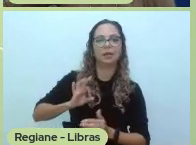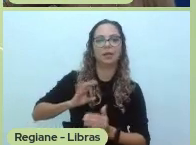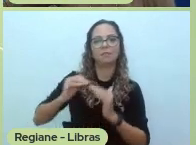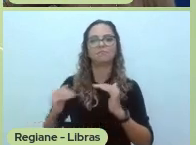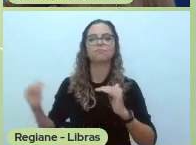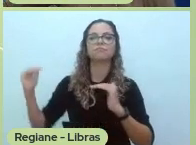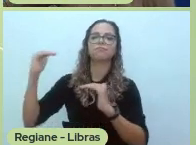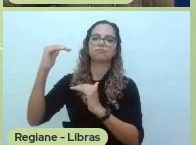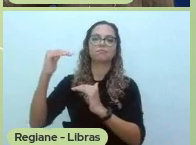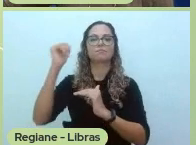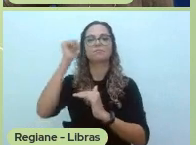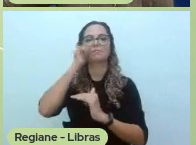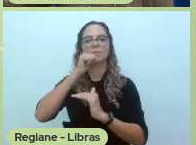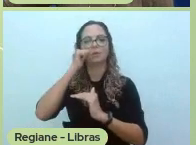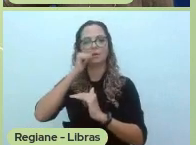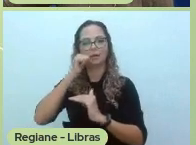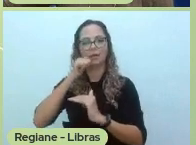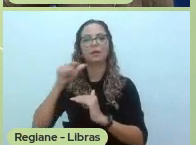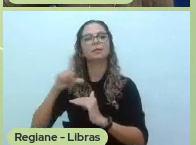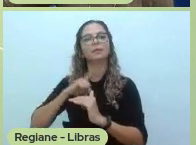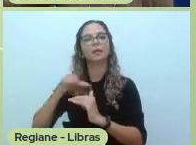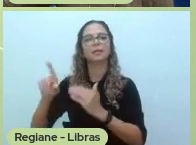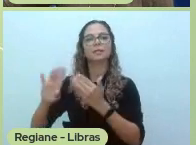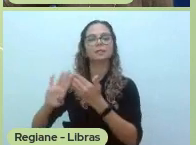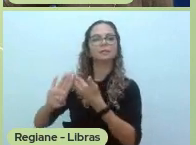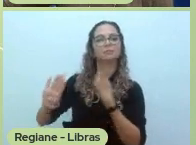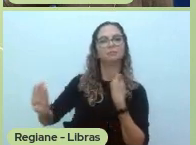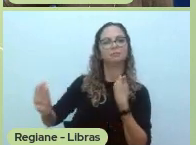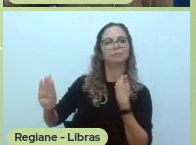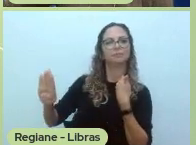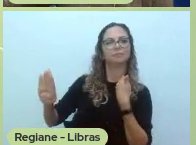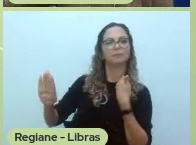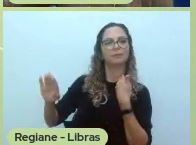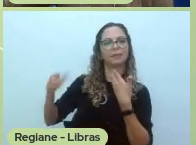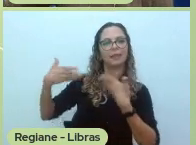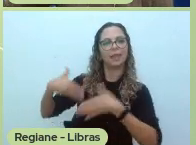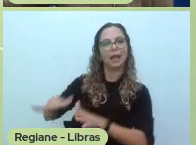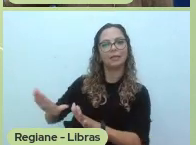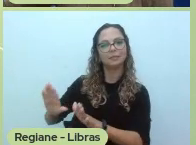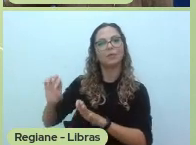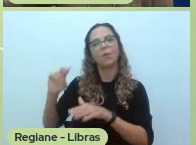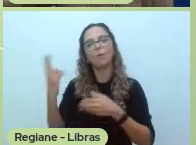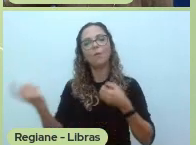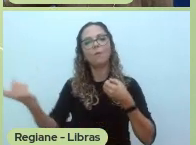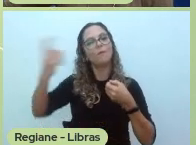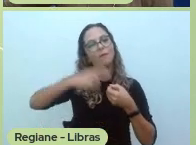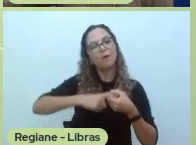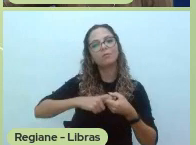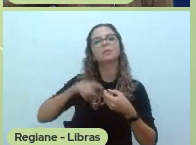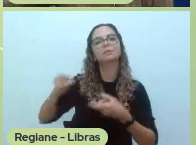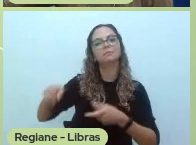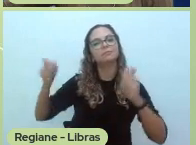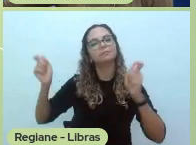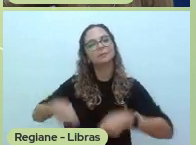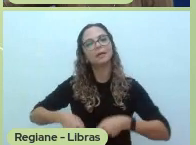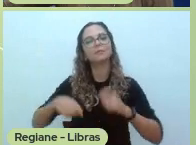licença maternidade. Ver que isso é possível também traz uma segurança, né, quando você vai tomar essa